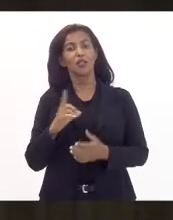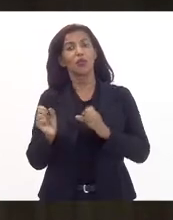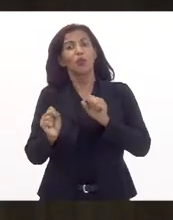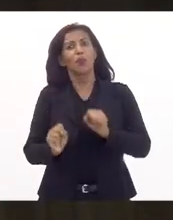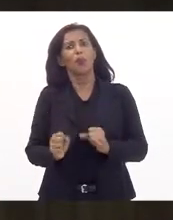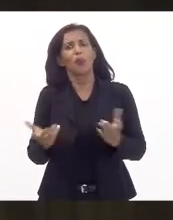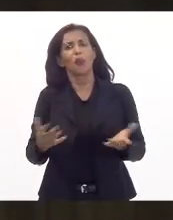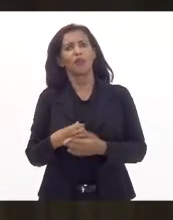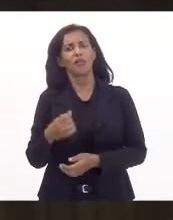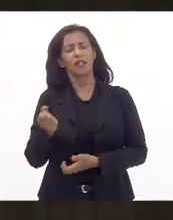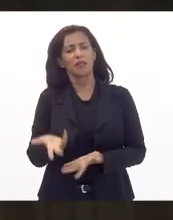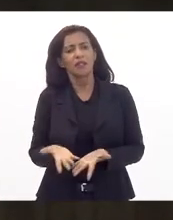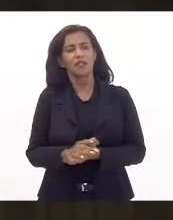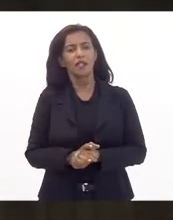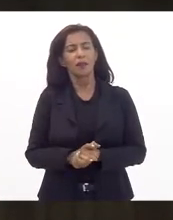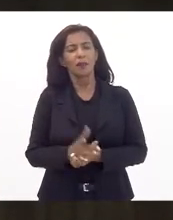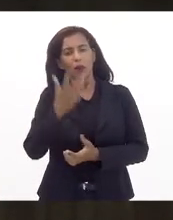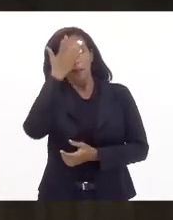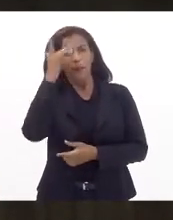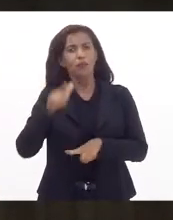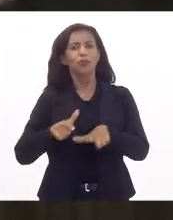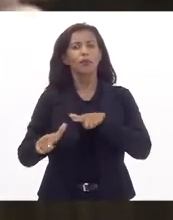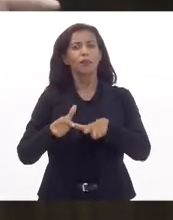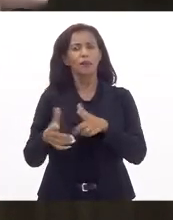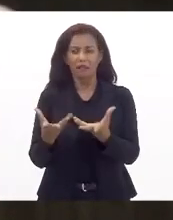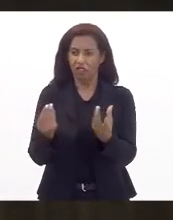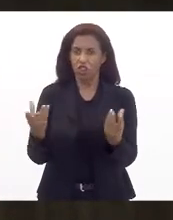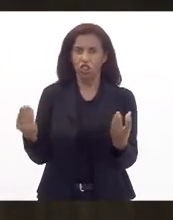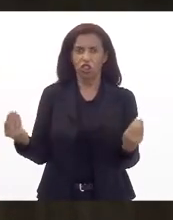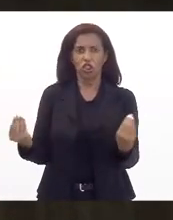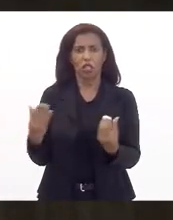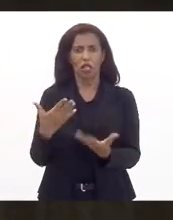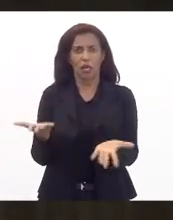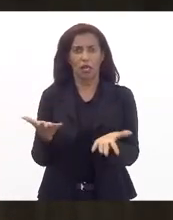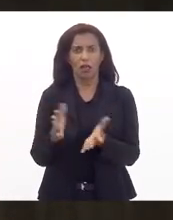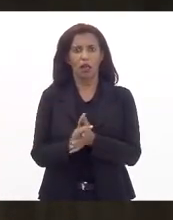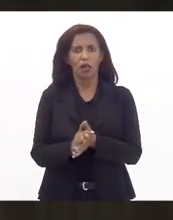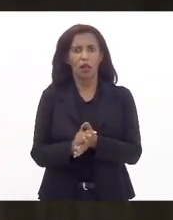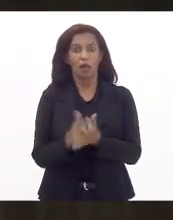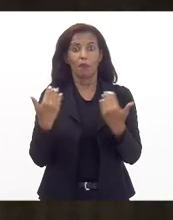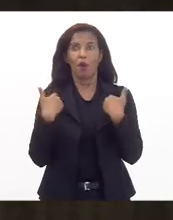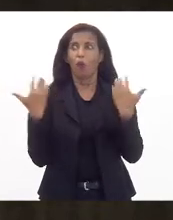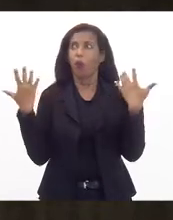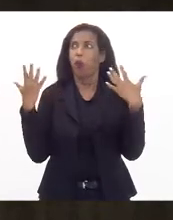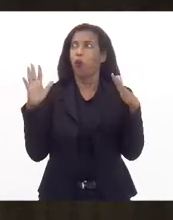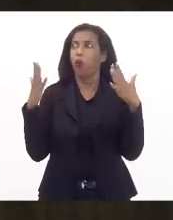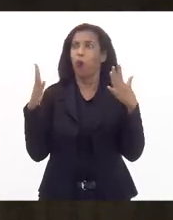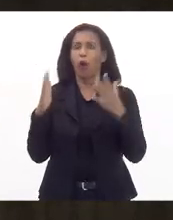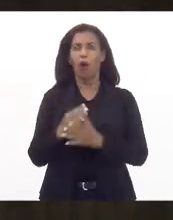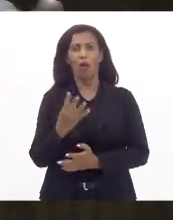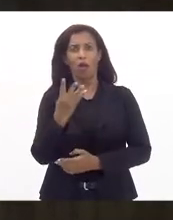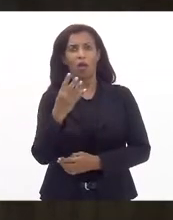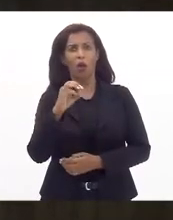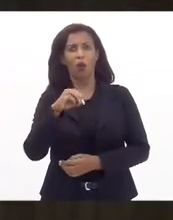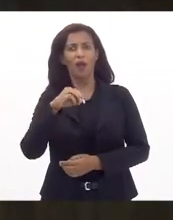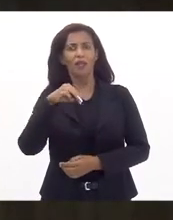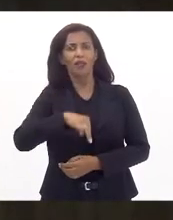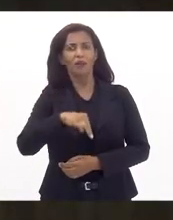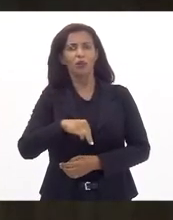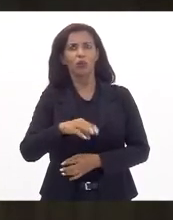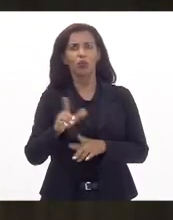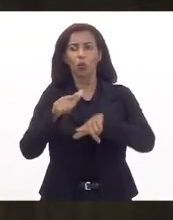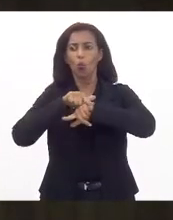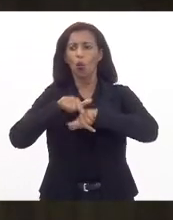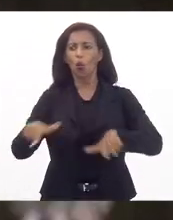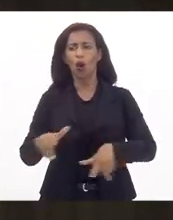poder Rodrigo Amorim de acordar de botar as pessoas vão trabalhar que tava lotada UPA bateram palma com a minha presença e 40 minutos alguns Brasil